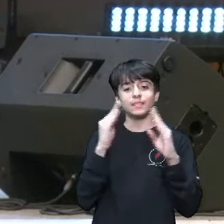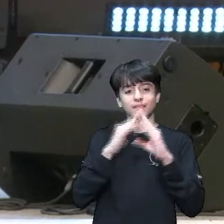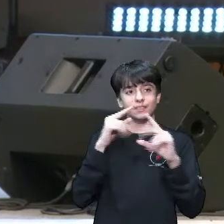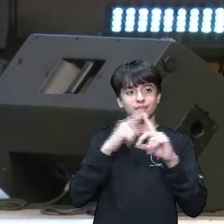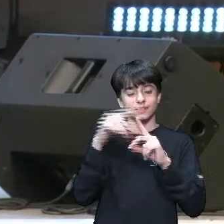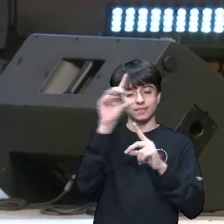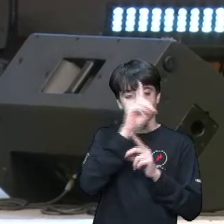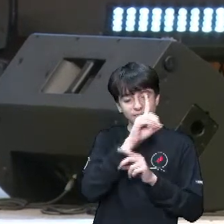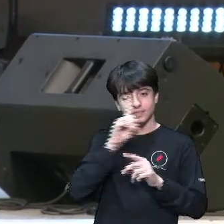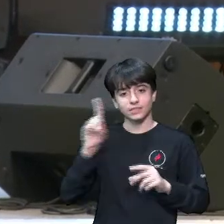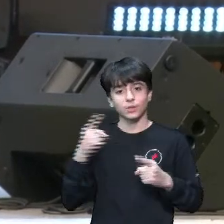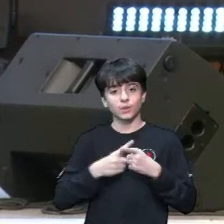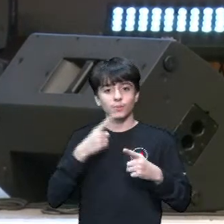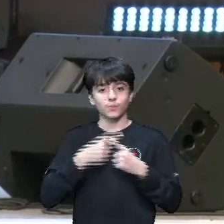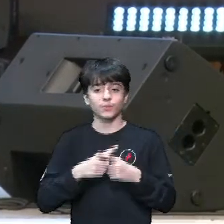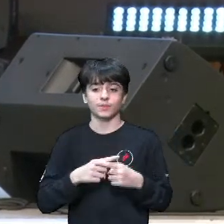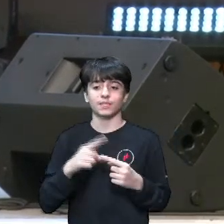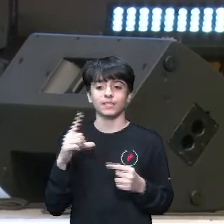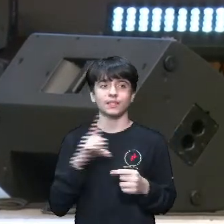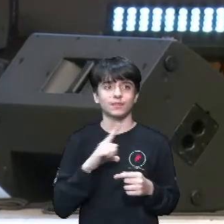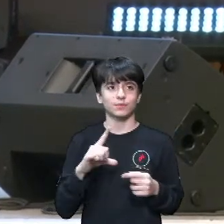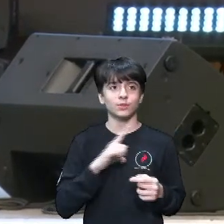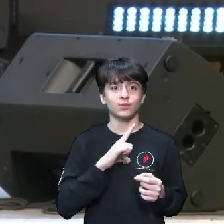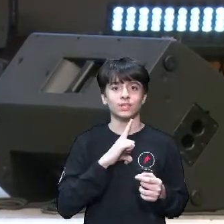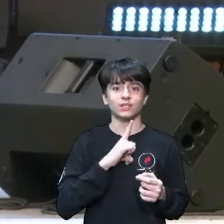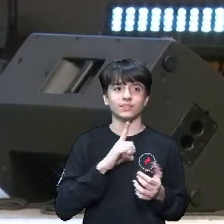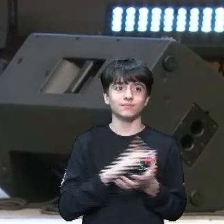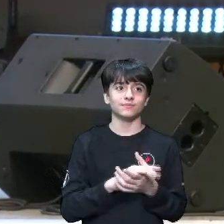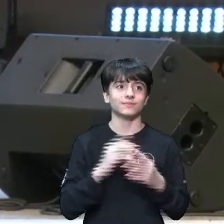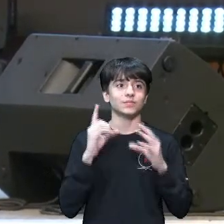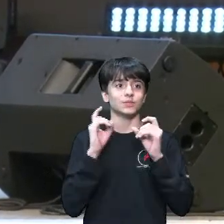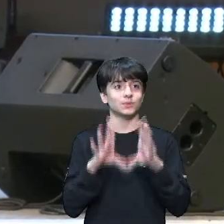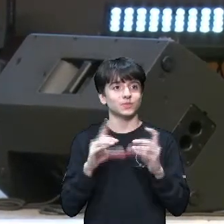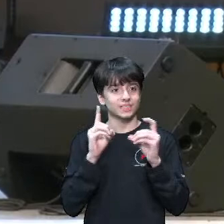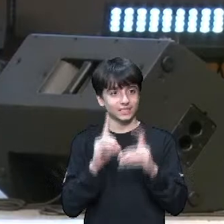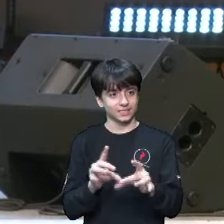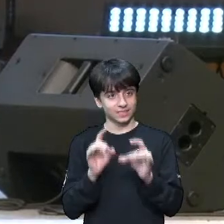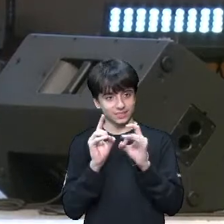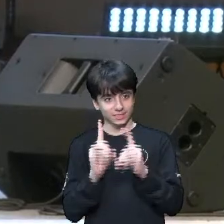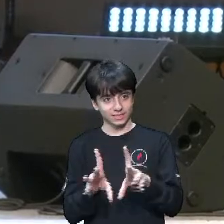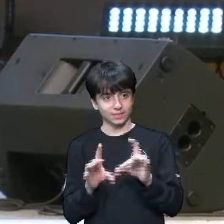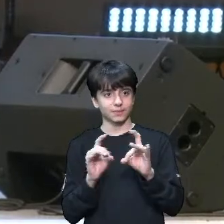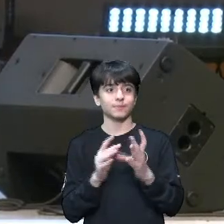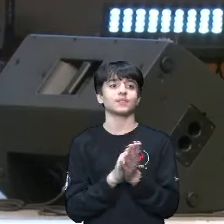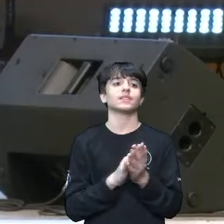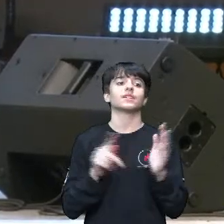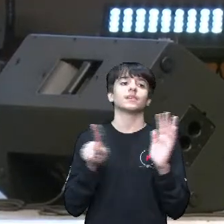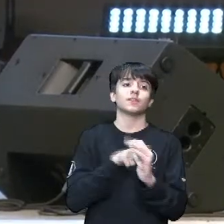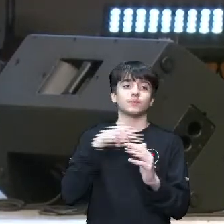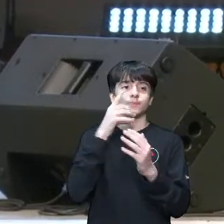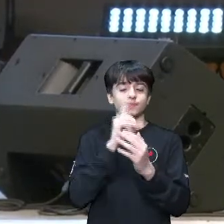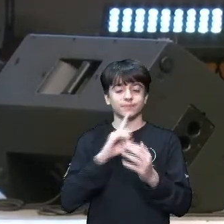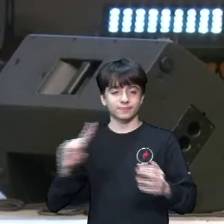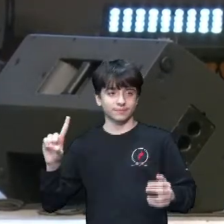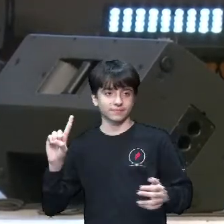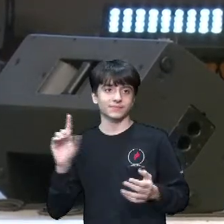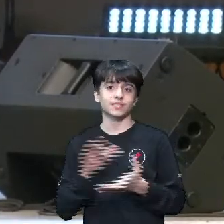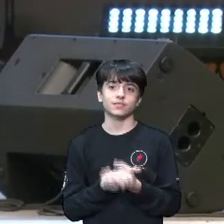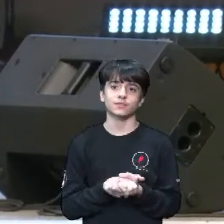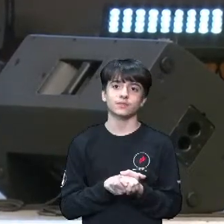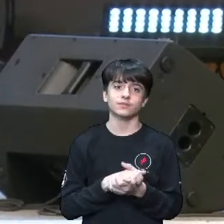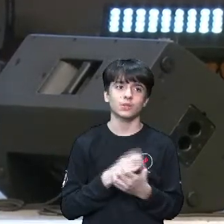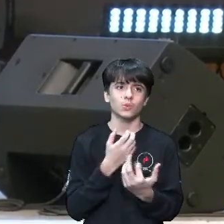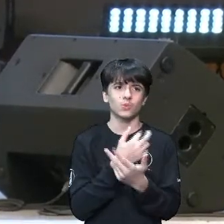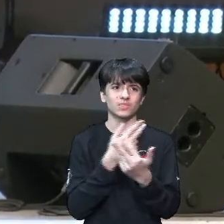porque existe uma doutrina bíblica sobre isso, existe um ensinamento bíblico sobre isso. Isso não é coisa que